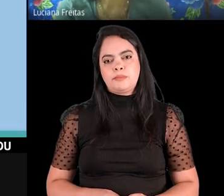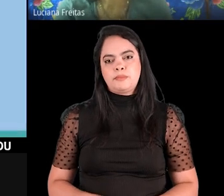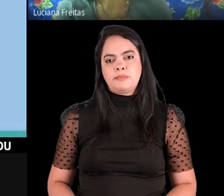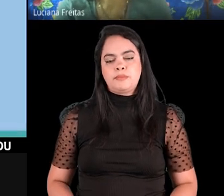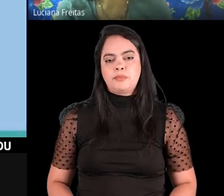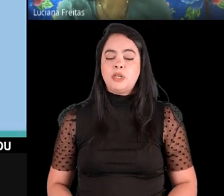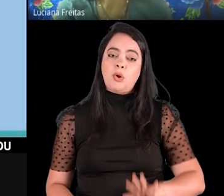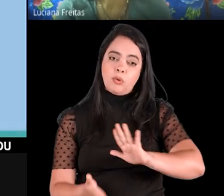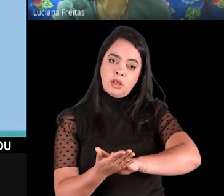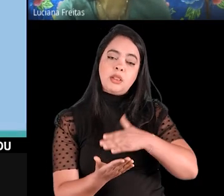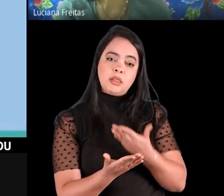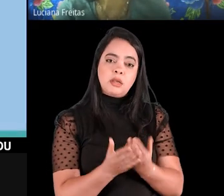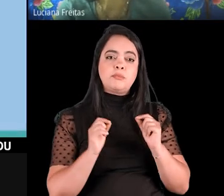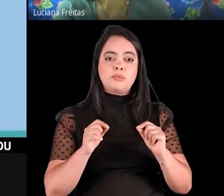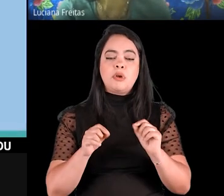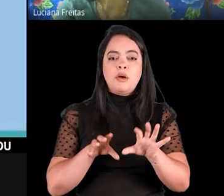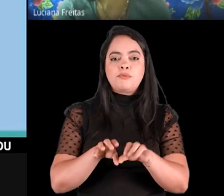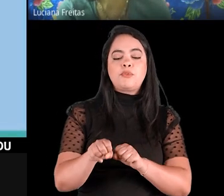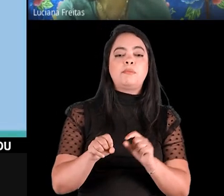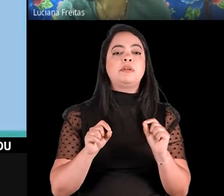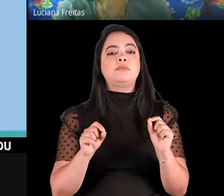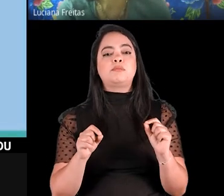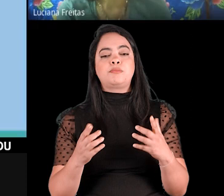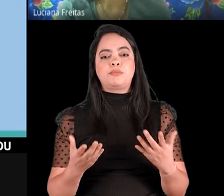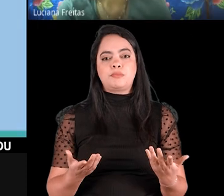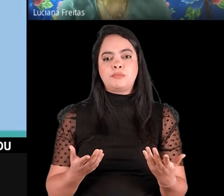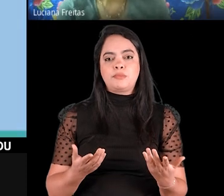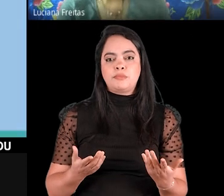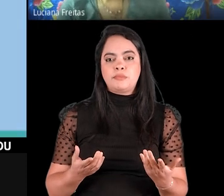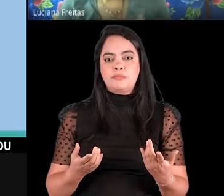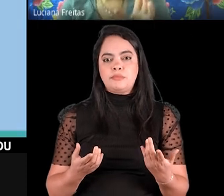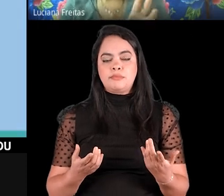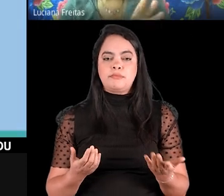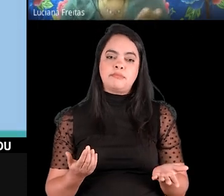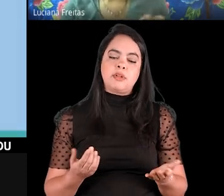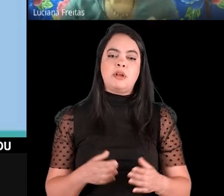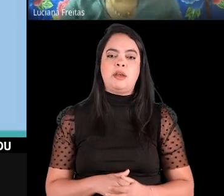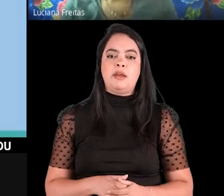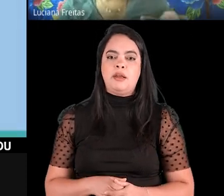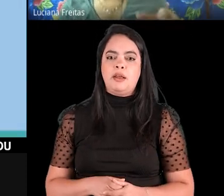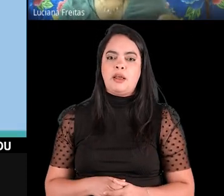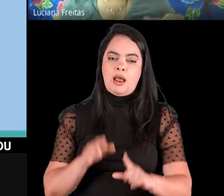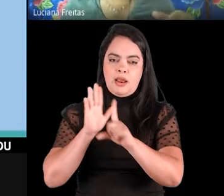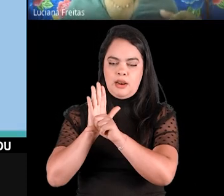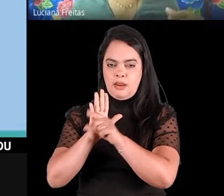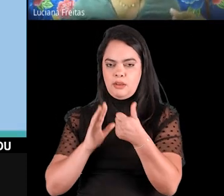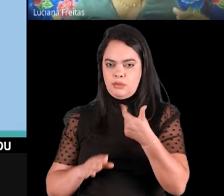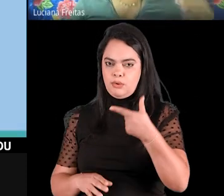Esse intérprete, né, a formação dele, né, está baseada, na verdade, a Lei